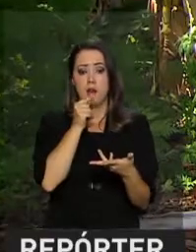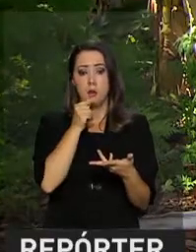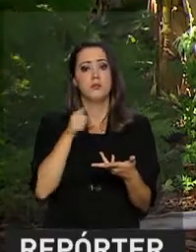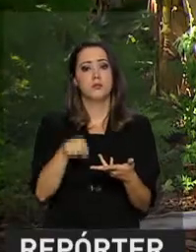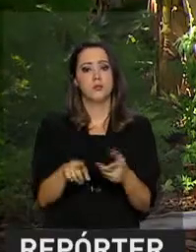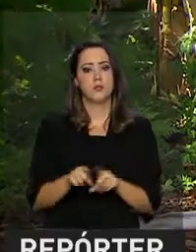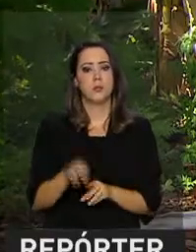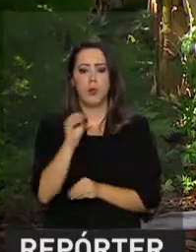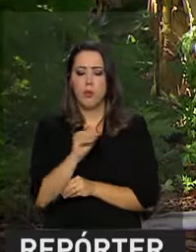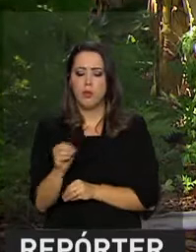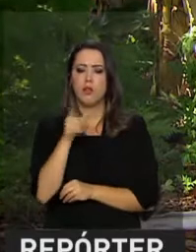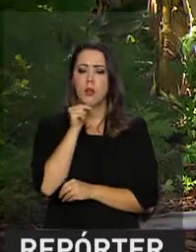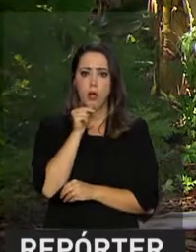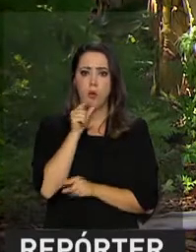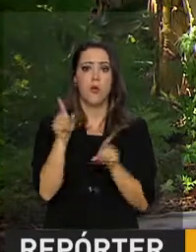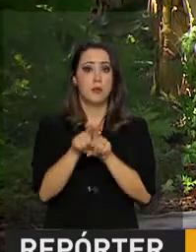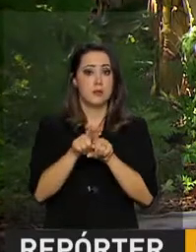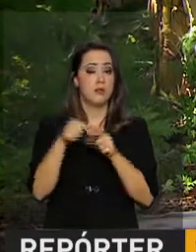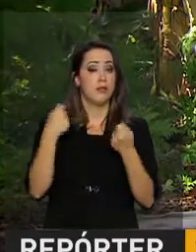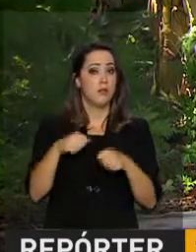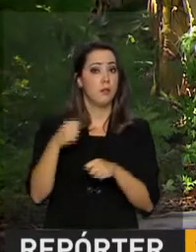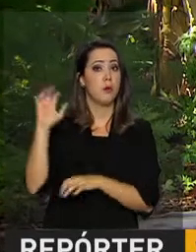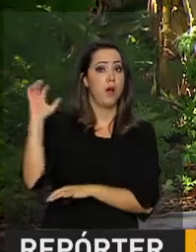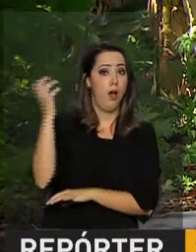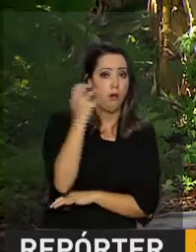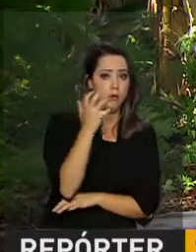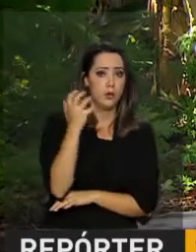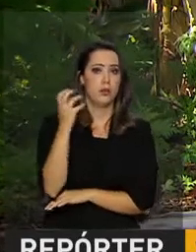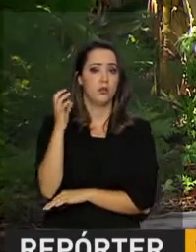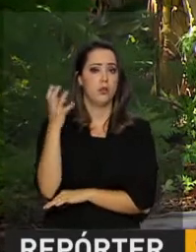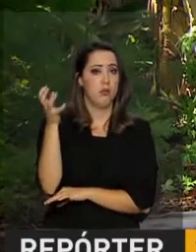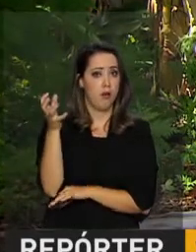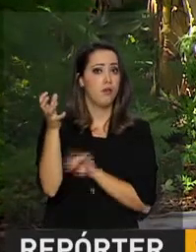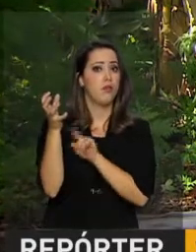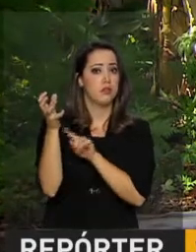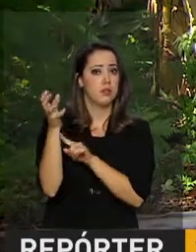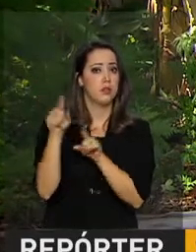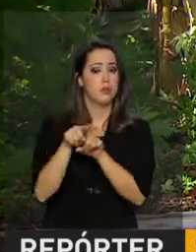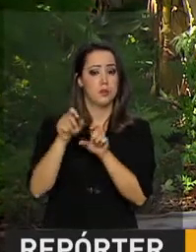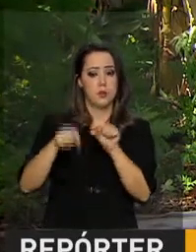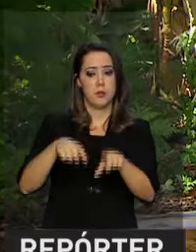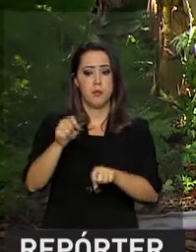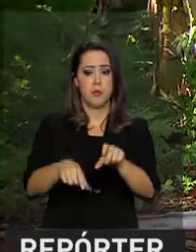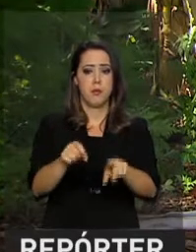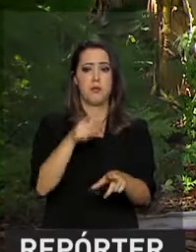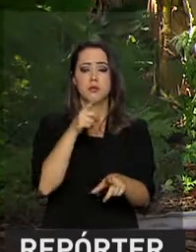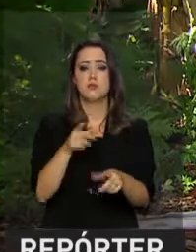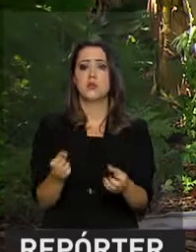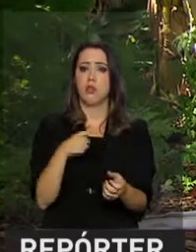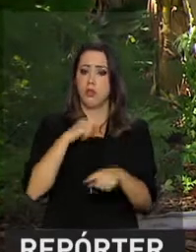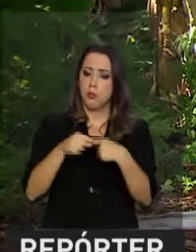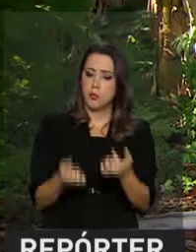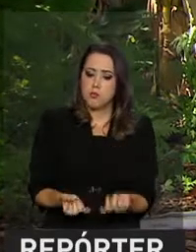cuidado também com vegetação a vegetação ela é filha da água mas ela também mãe d'água é muito